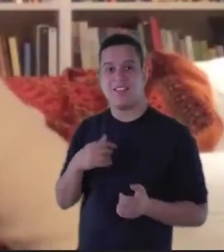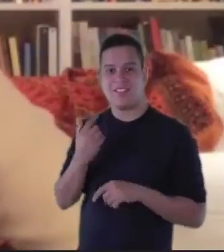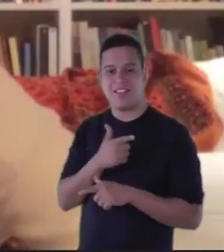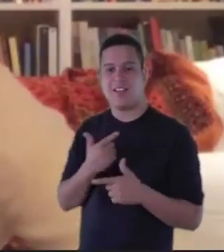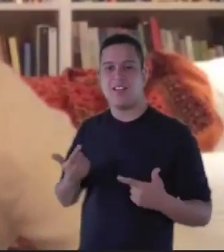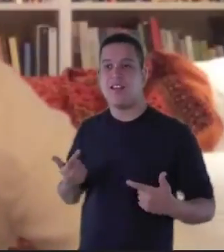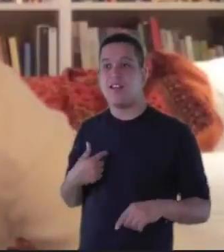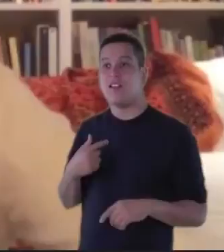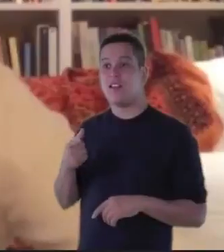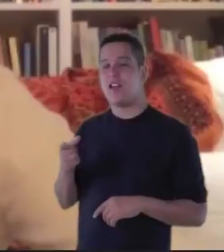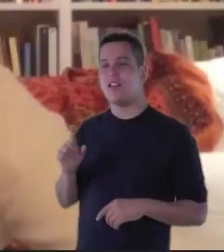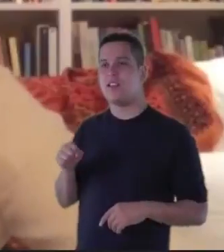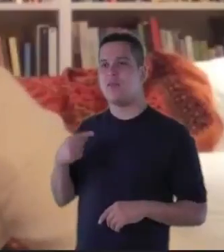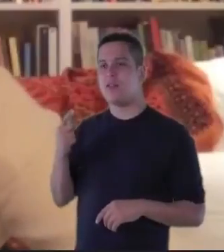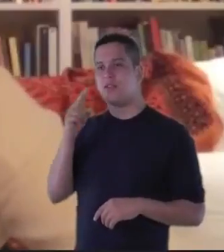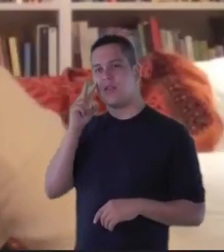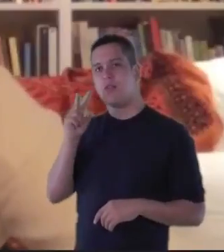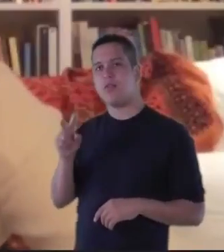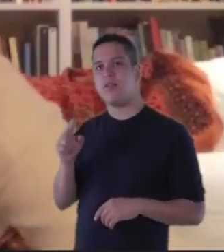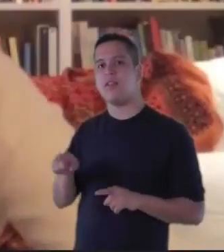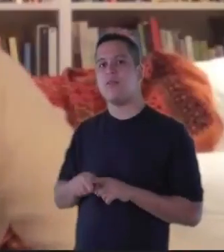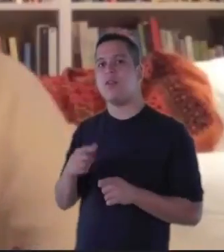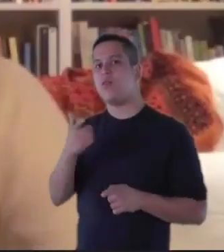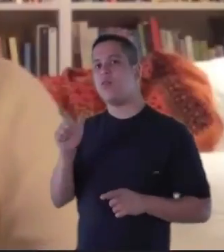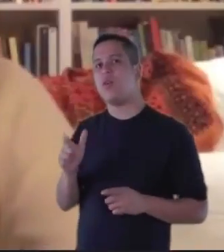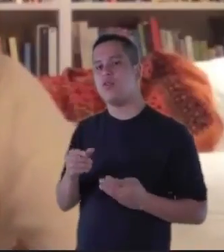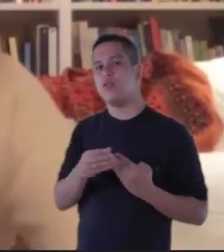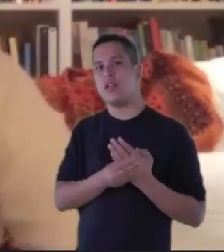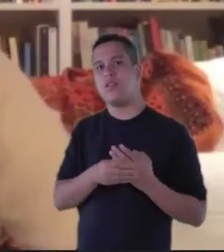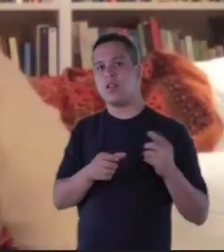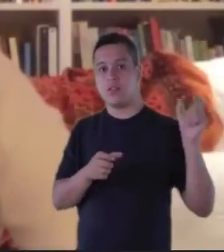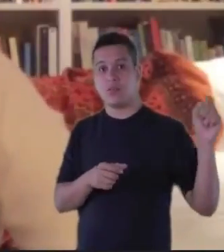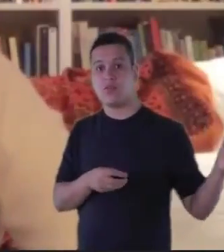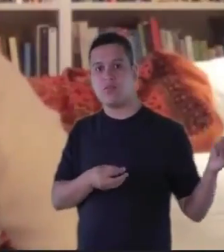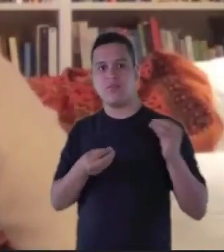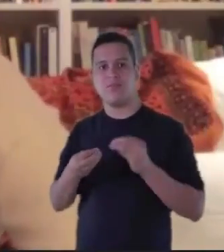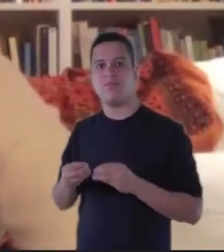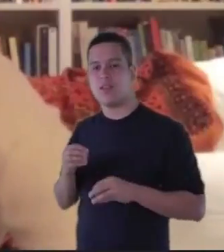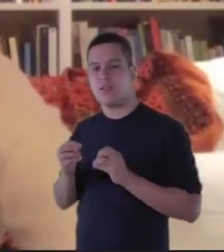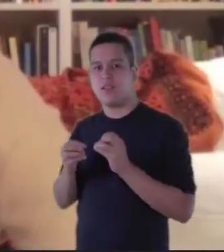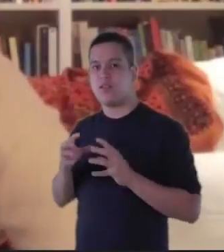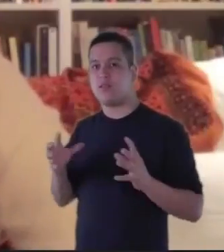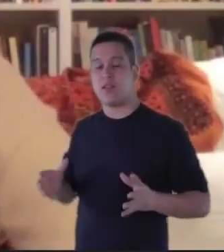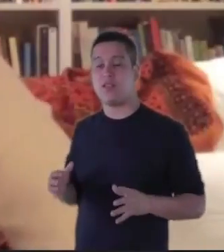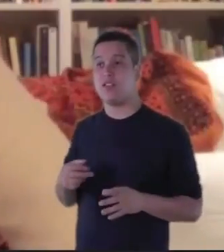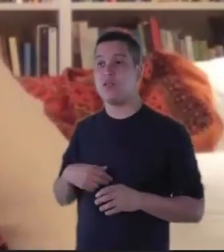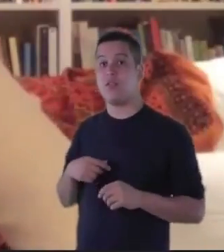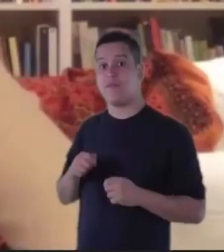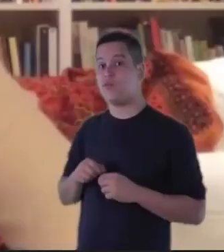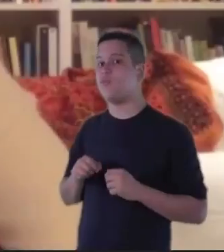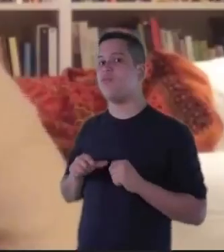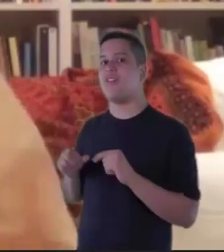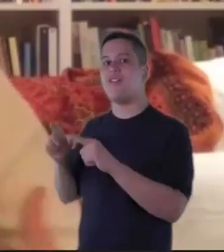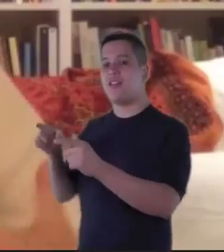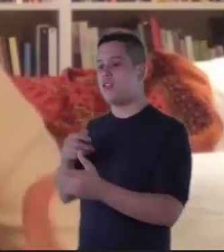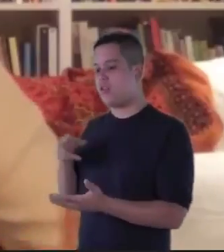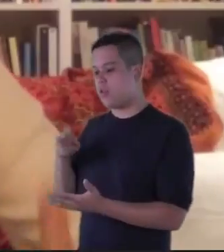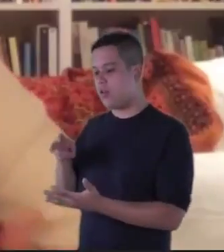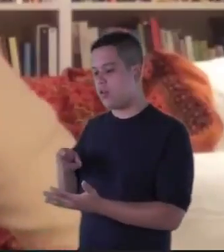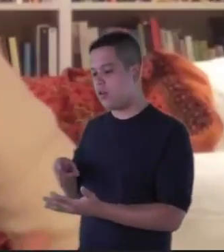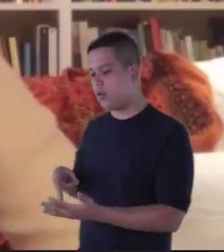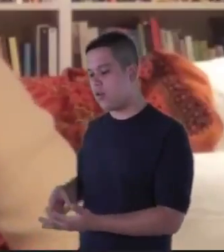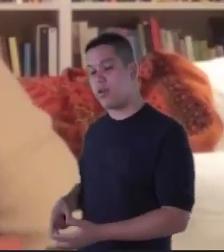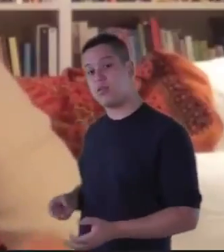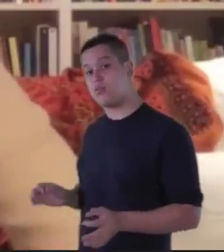o teatro completo, uma vez de aniversário, e eu li de enfiada, assim, eu fiz uma viagem e fiquei lendo direto. Eu nunca tinha